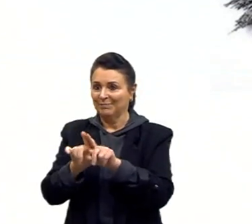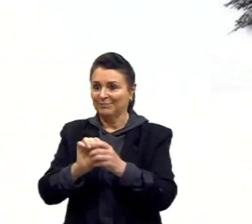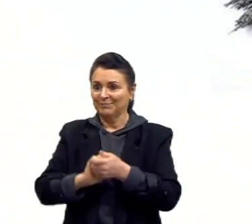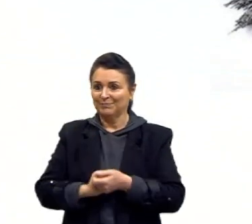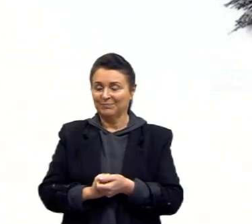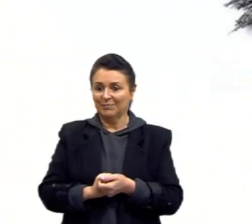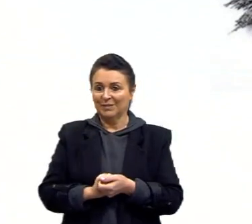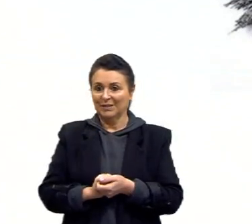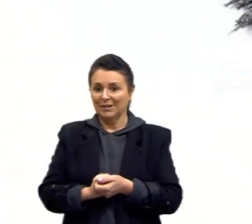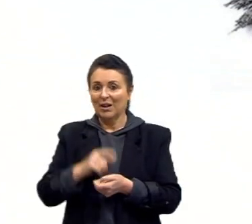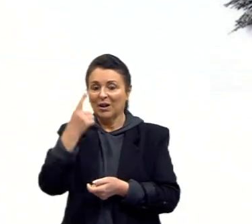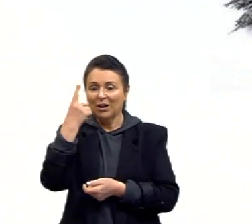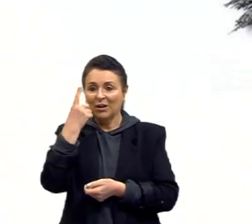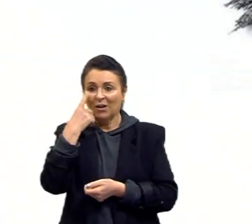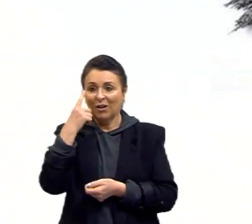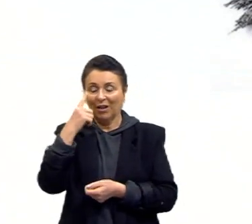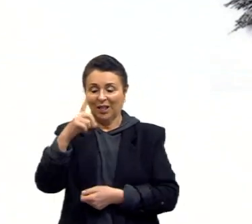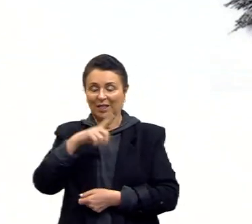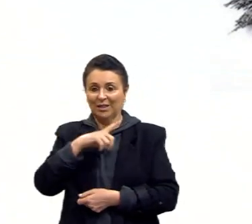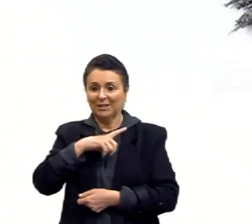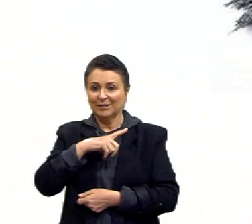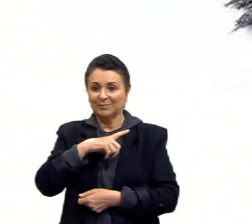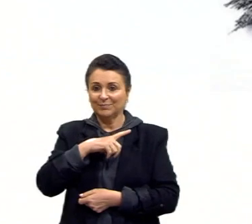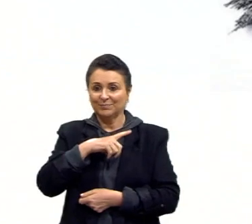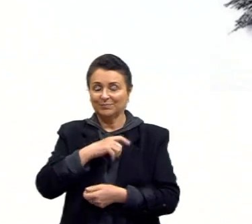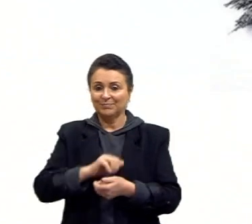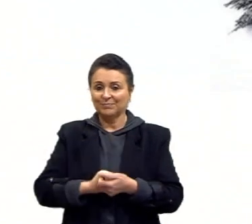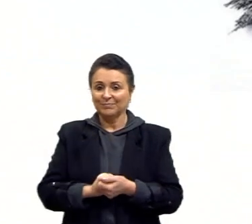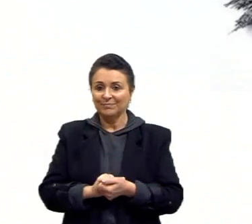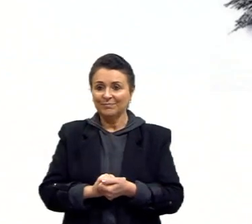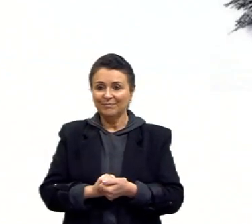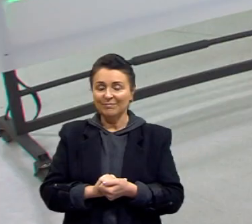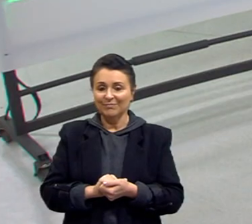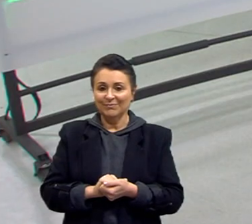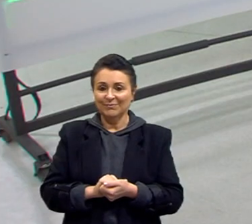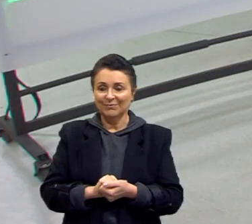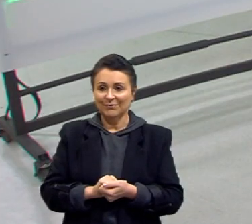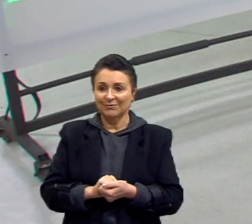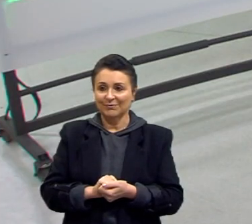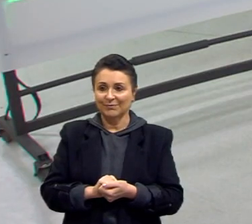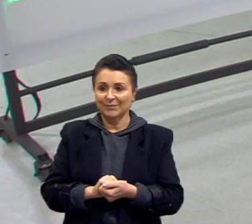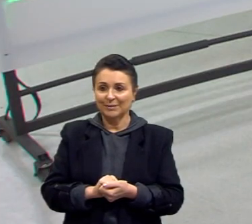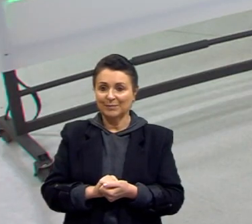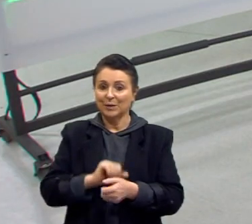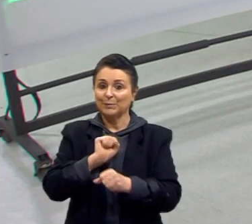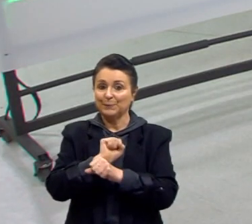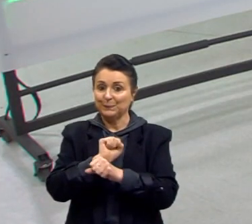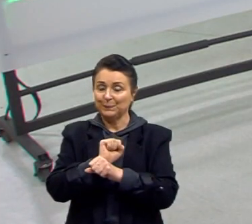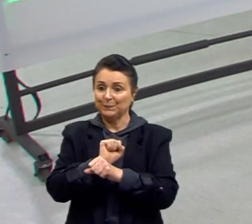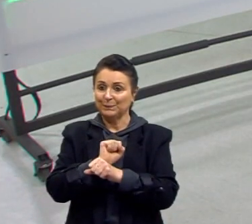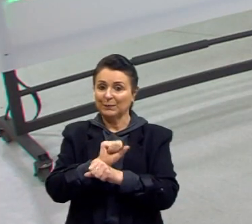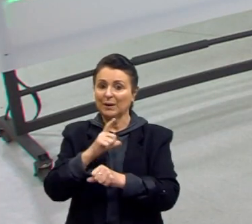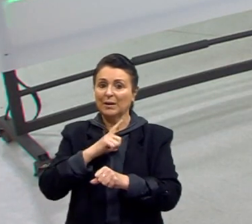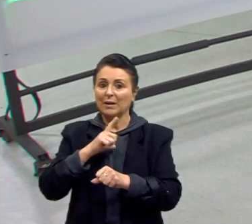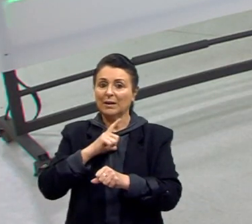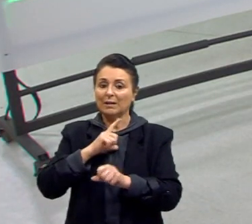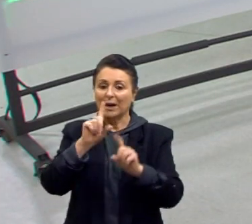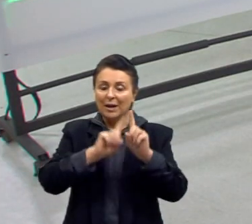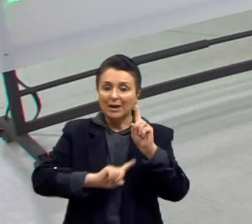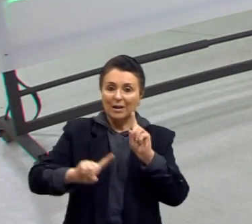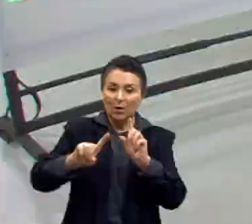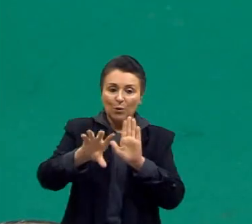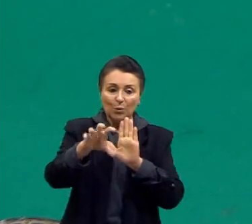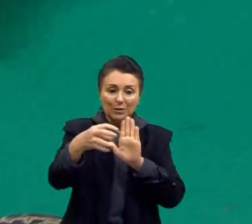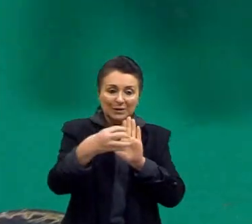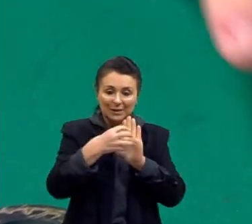então aqui pessoal a gente tem só esperar aqui e a gente tem algum Simas aqui em